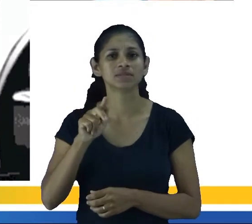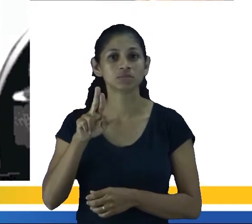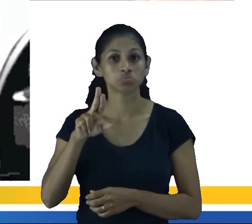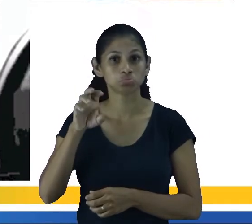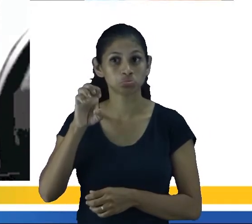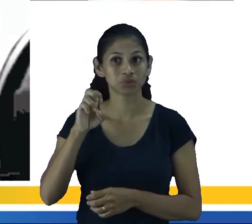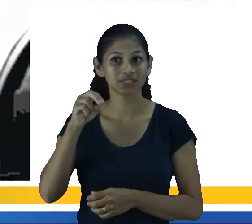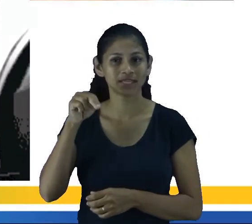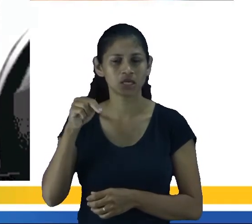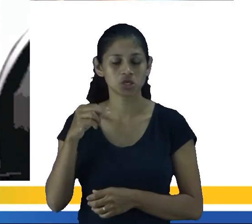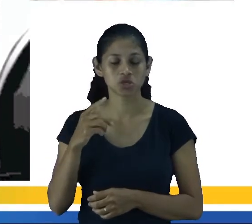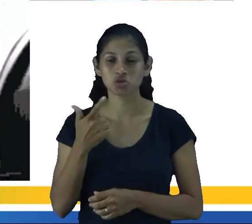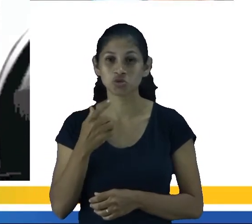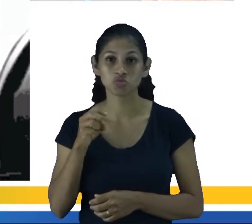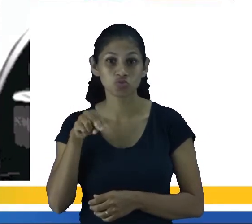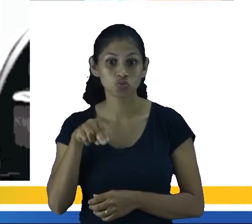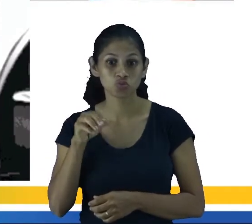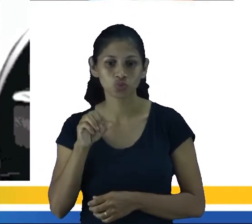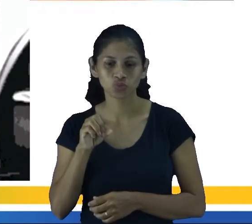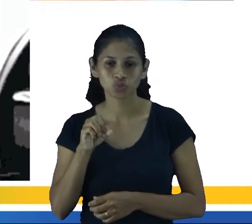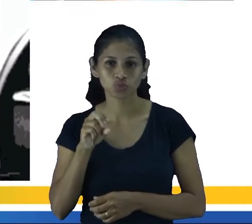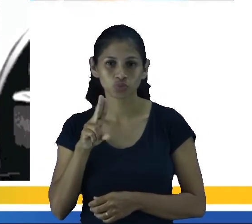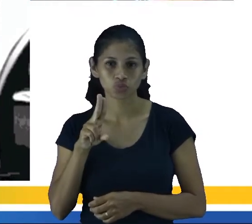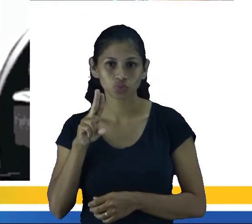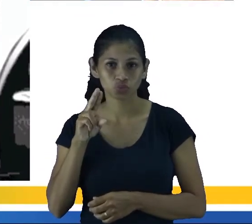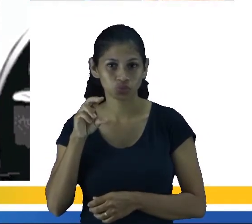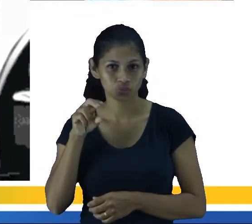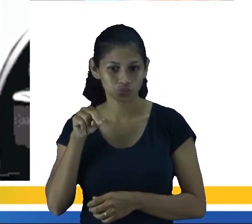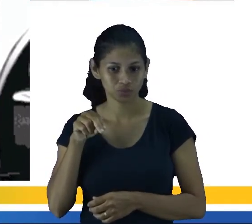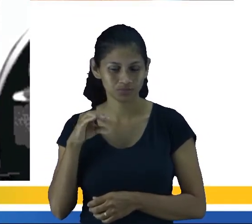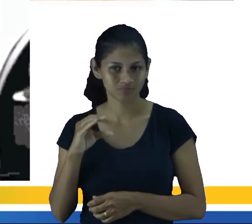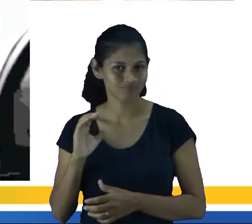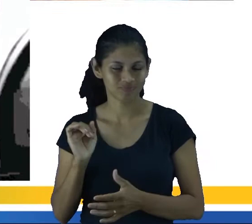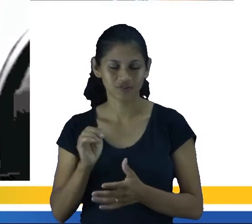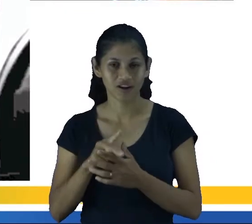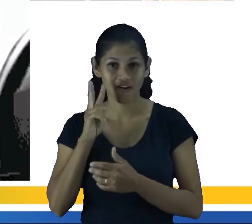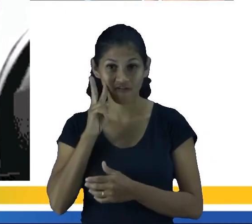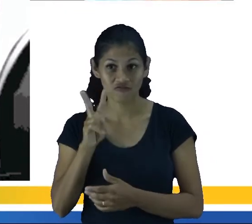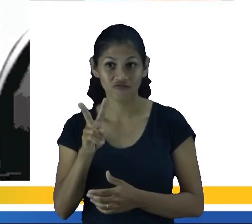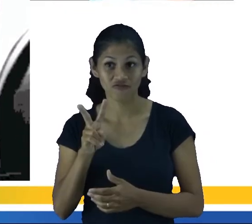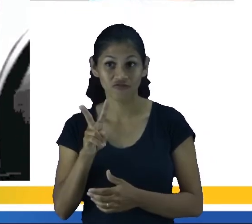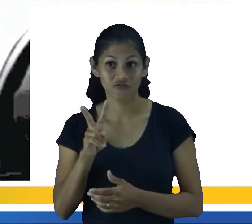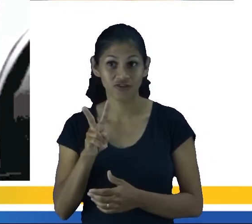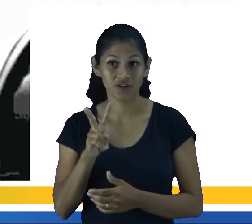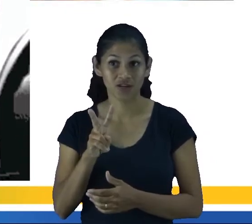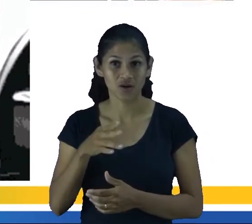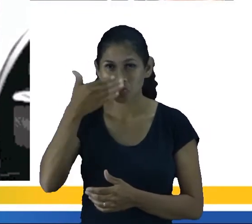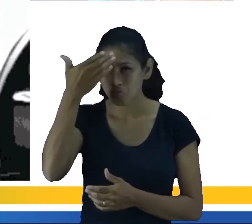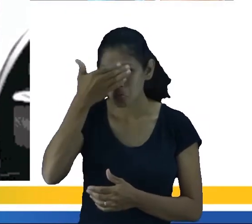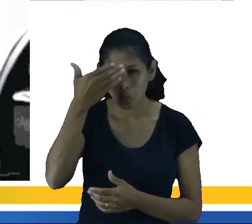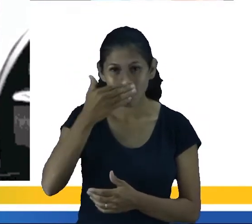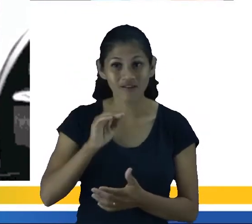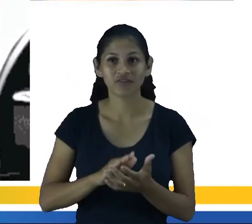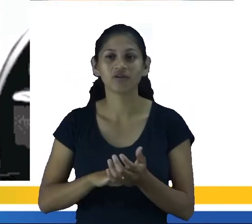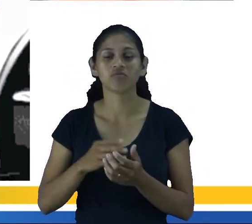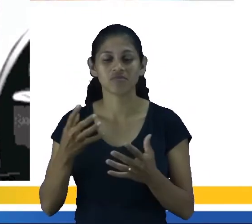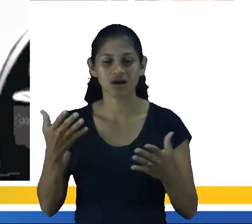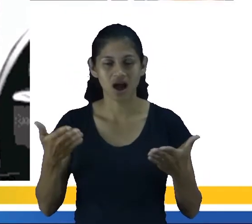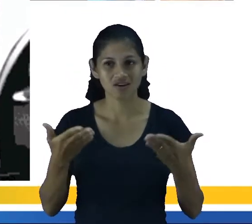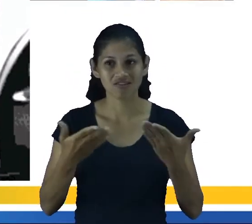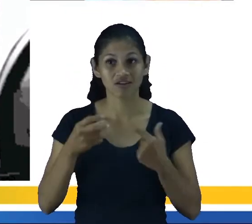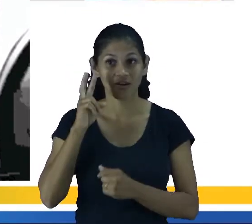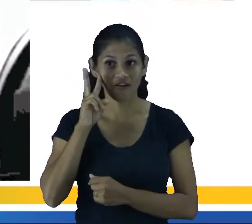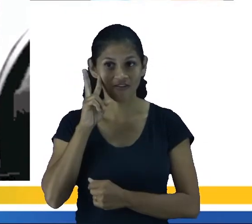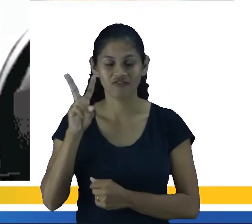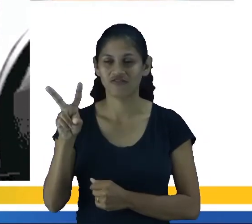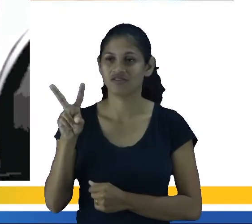airbag inflando, ó. Olha que legal. Então, caso você não soubesse, agora você está sabendo, né? Essa reação ali